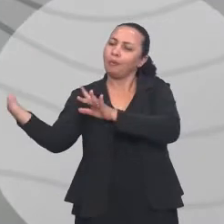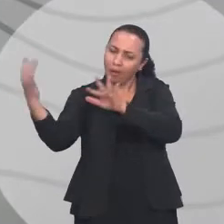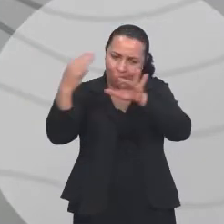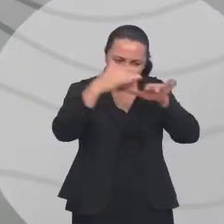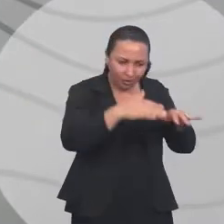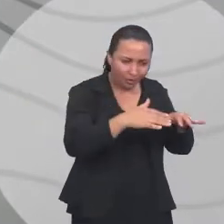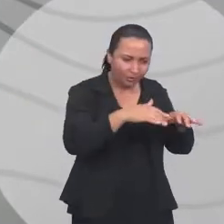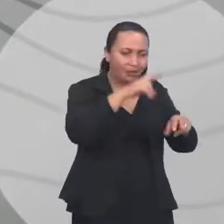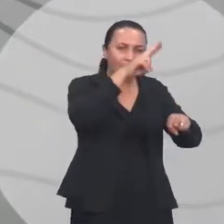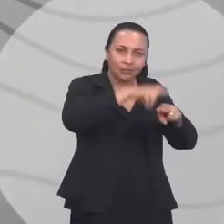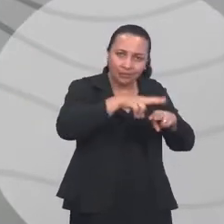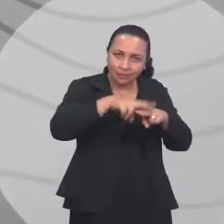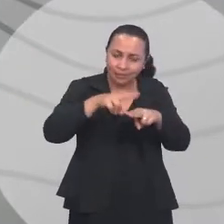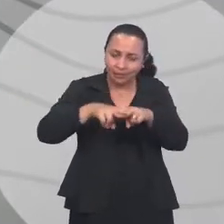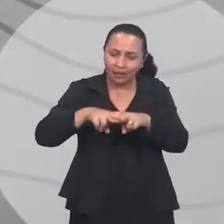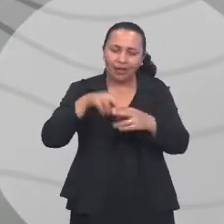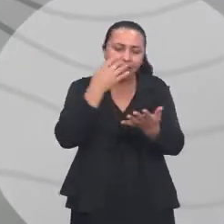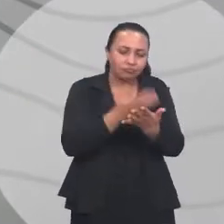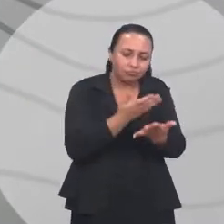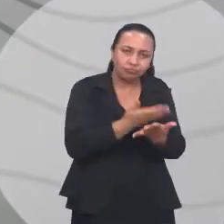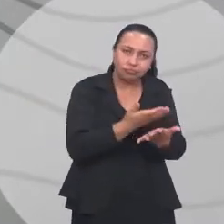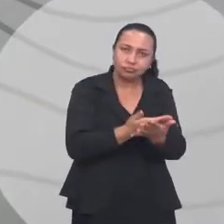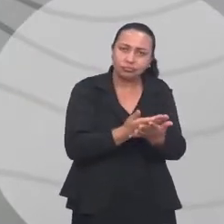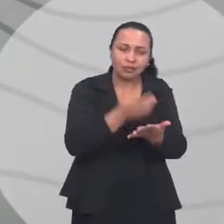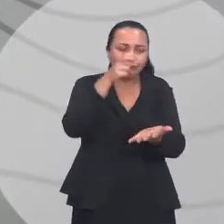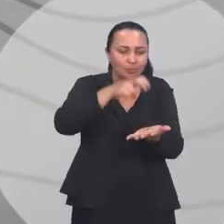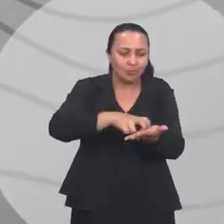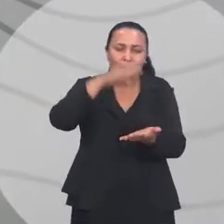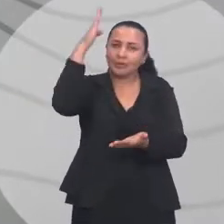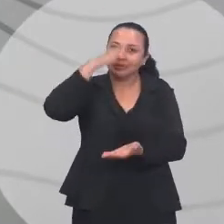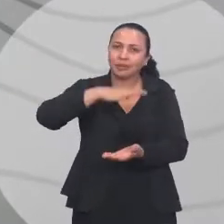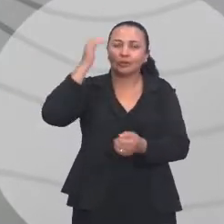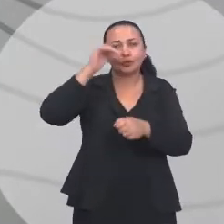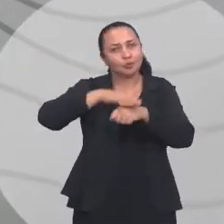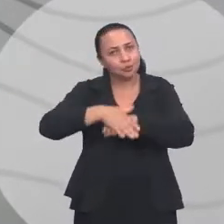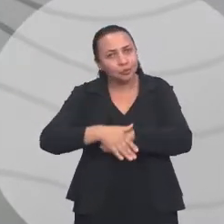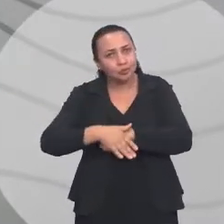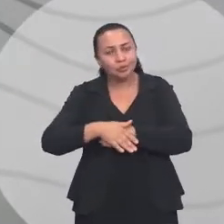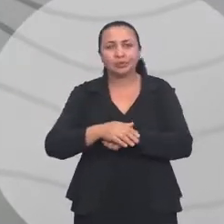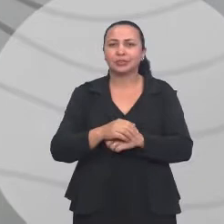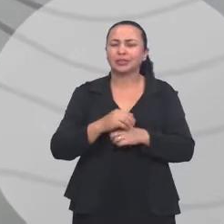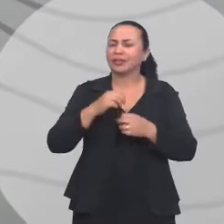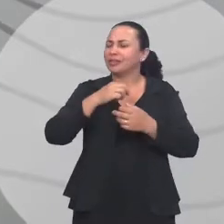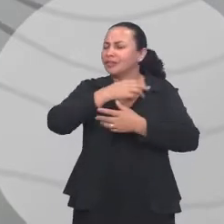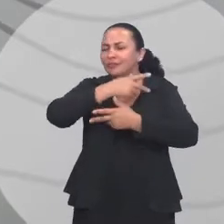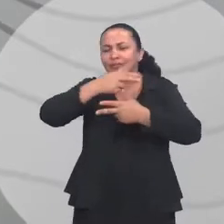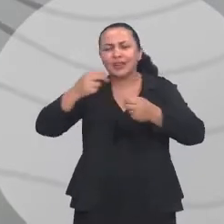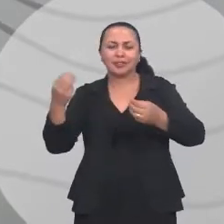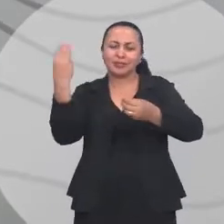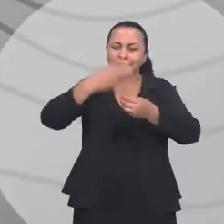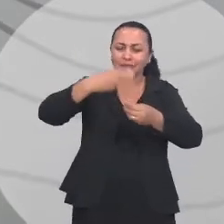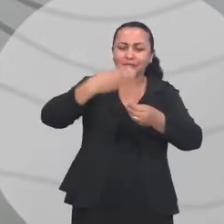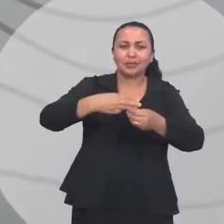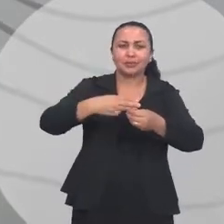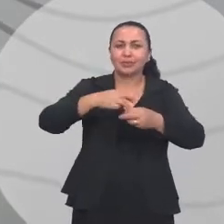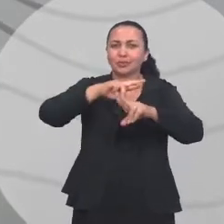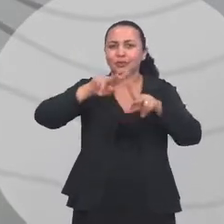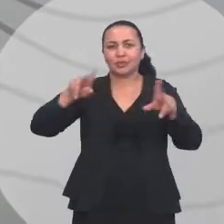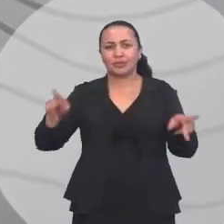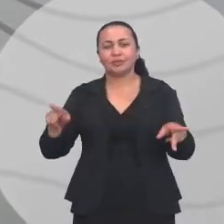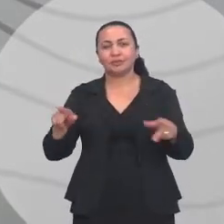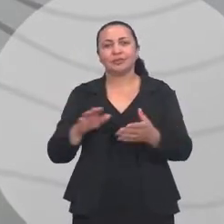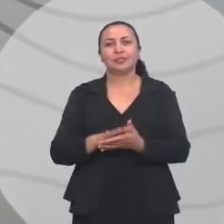uma outra turma na mesma sala ser ocupada por três turmas diferentes de manhã tarde noite estudantes que vêm de dezenas de municípios